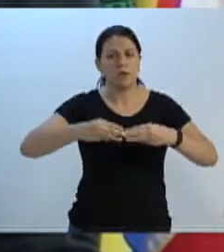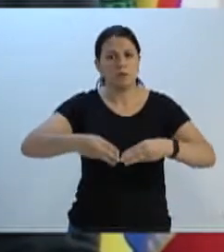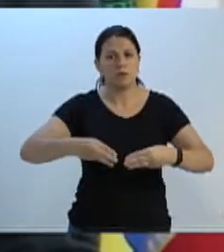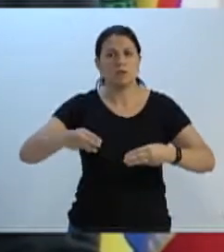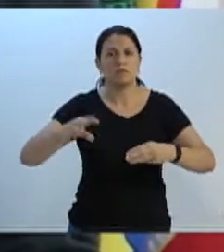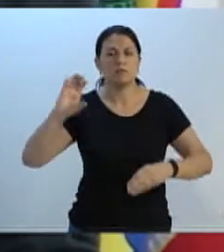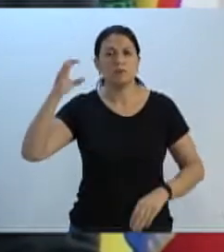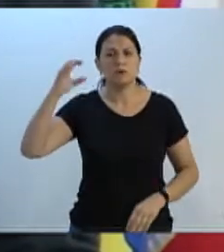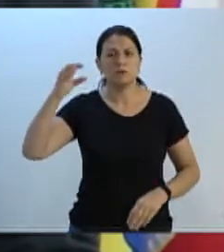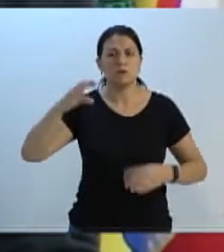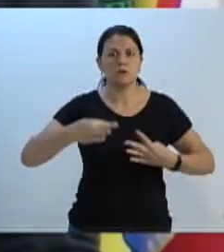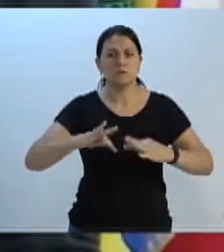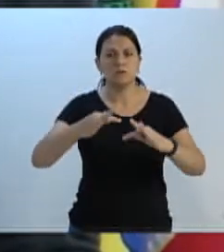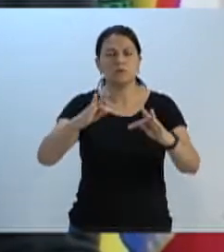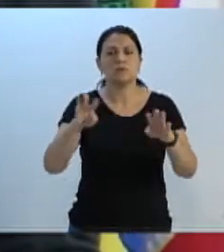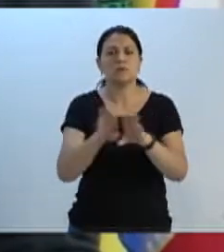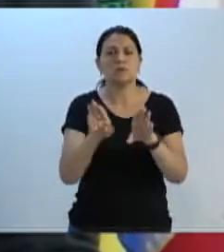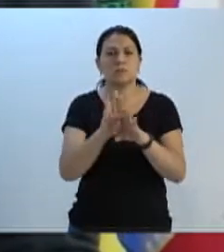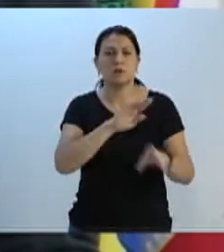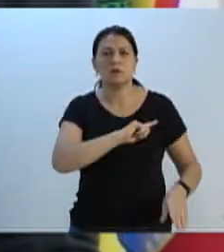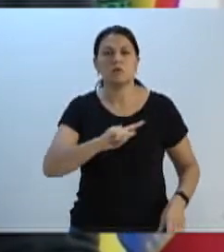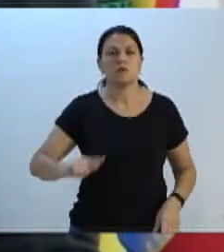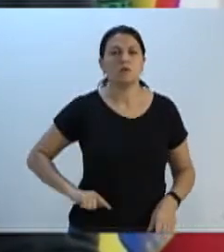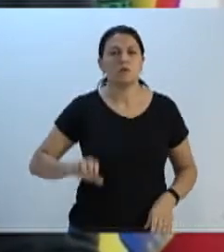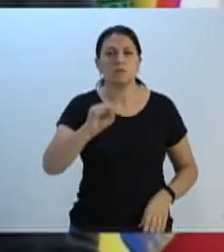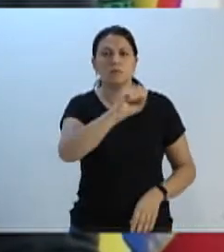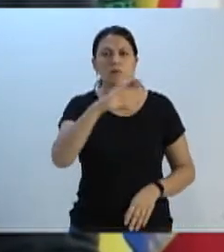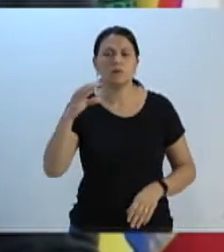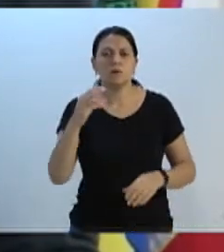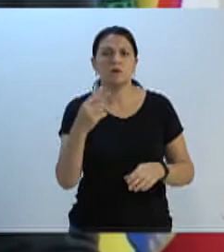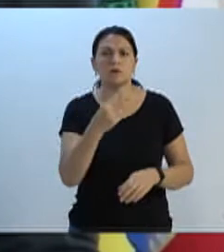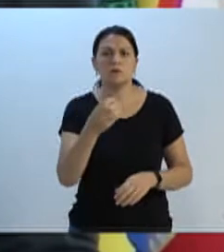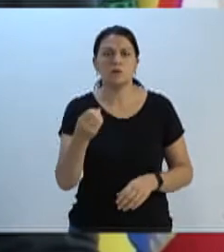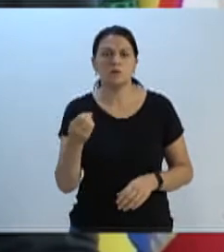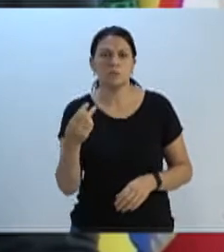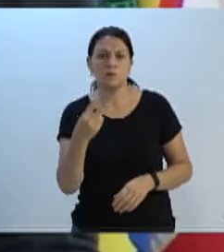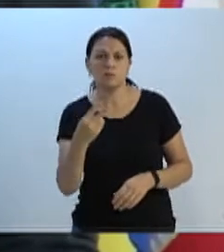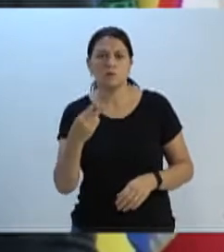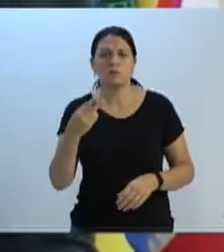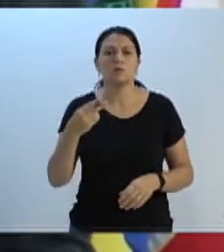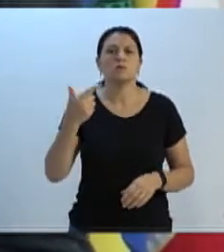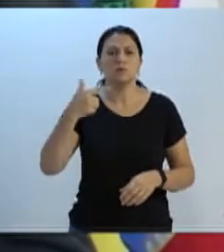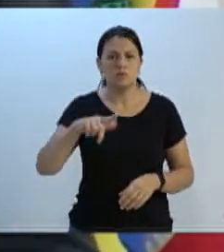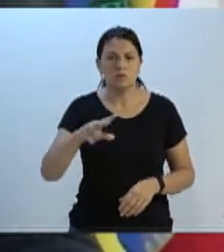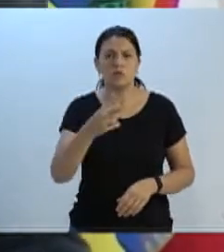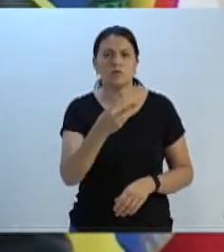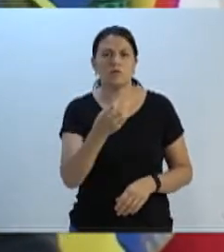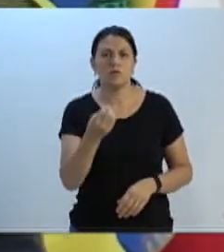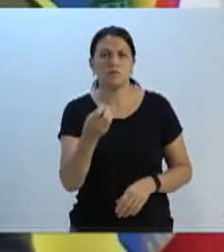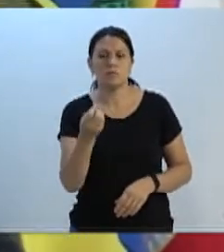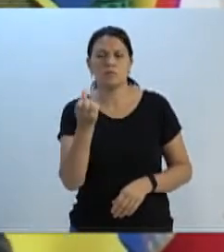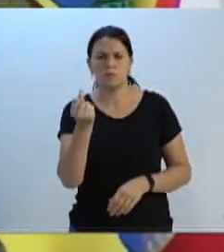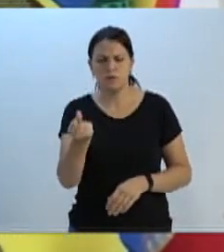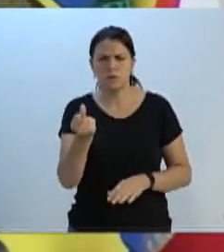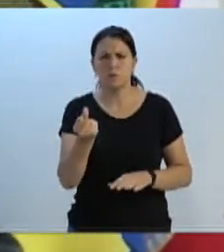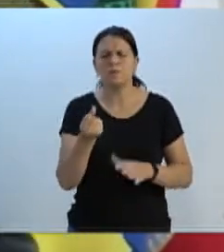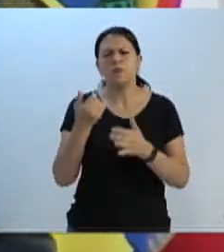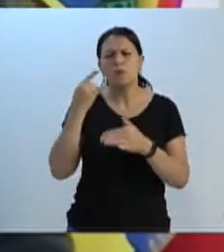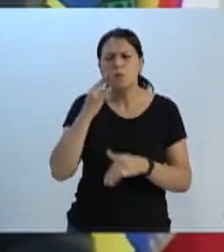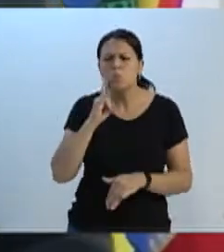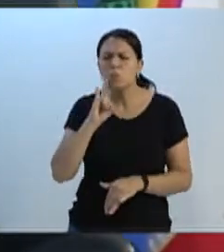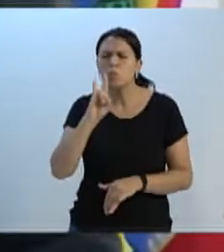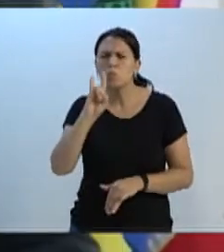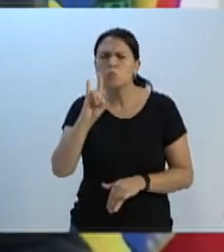Santa Catarina em 2002 e 2006, sendo o primeiro a ser reeleito. Em um dos seus últimos discursos como